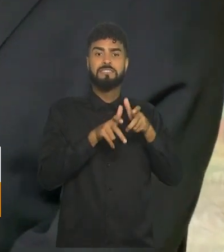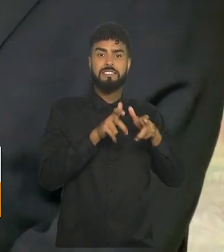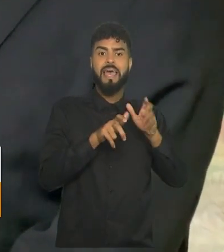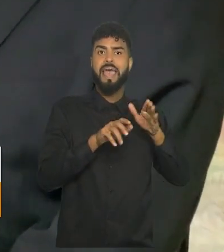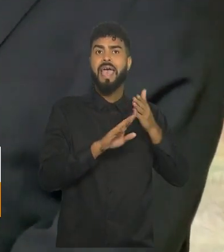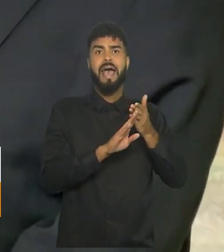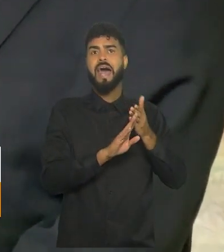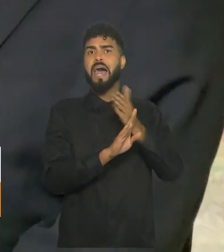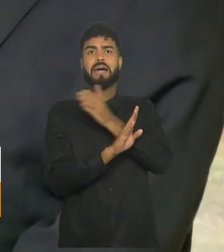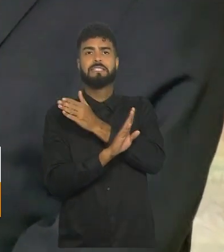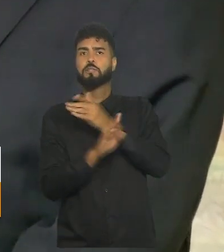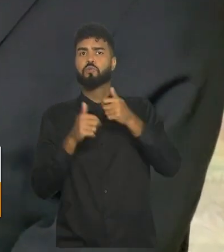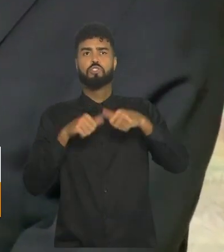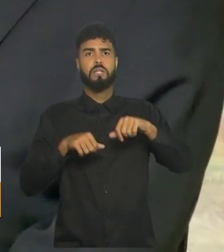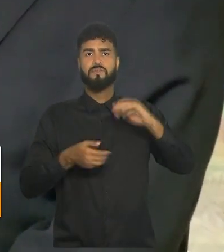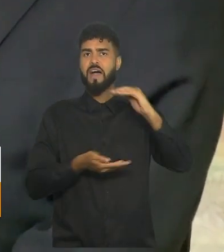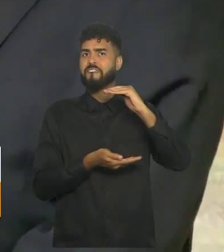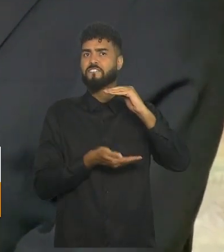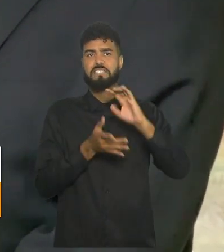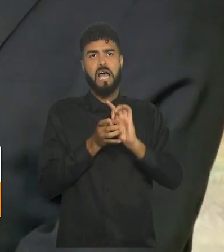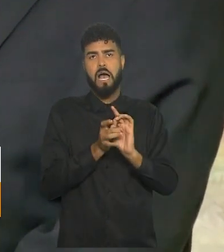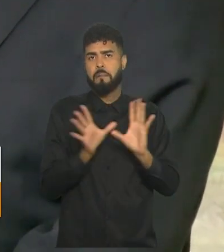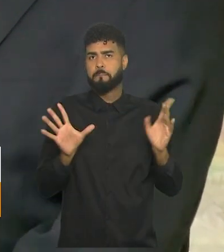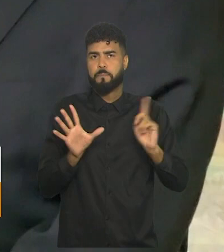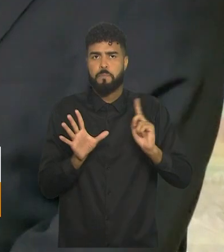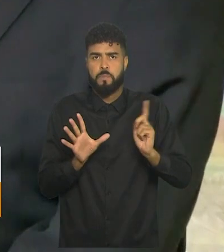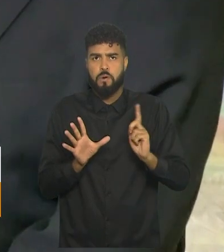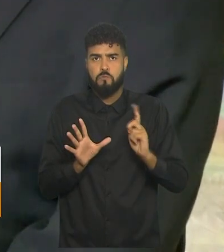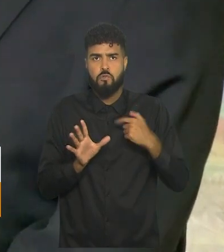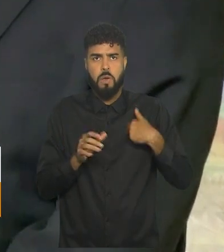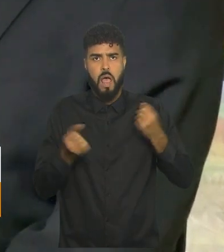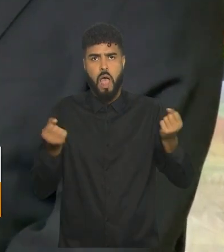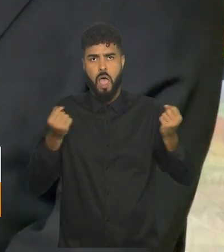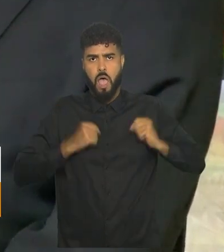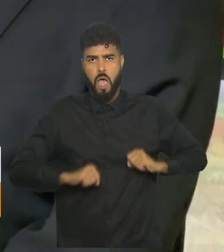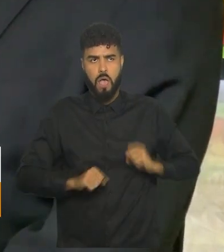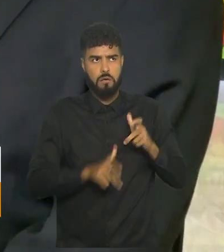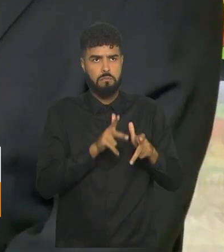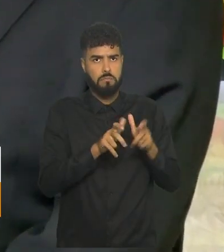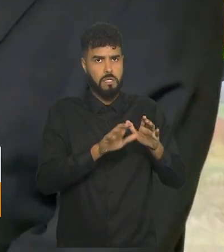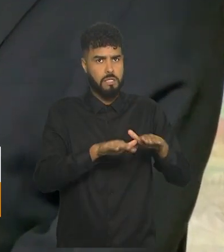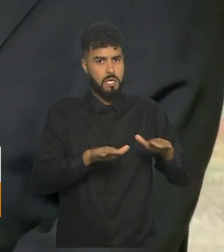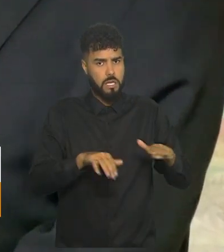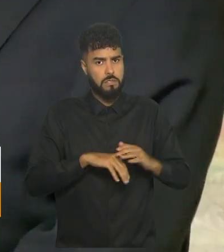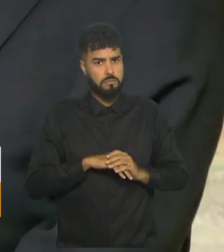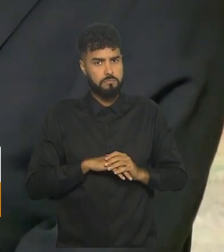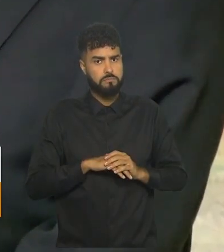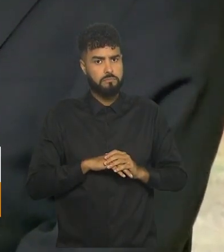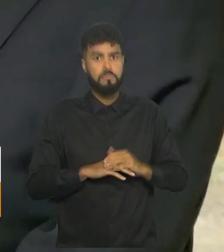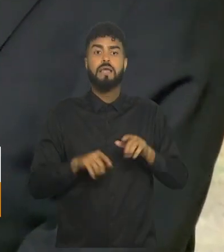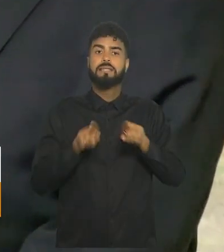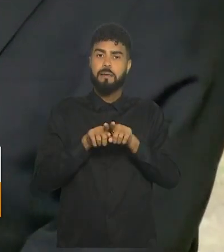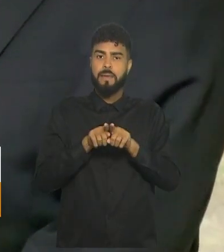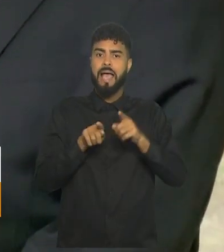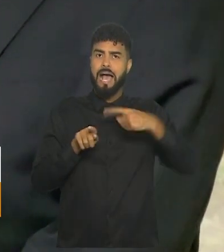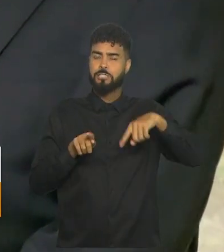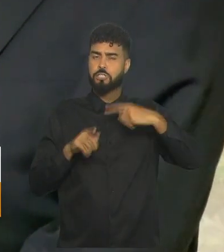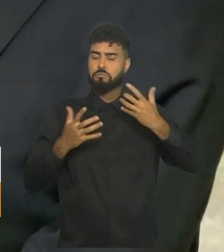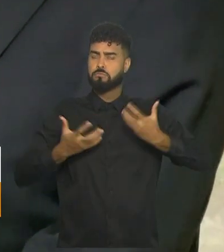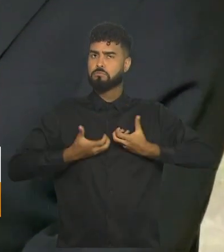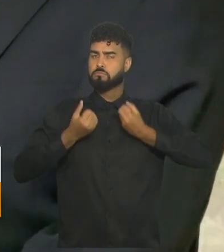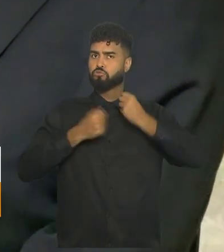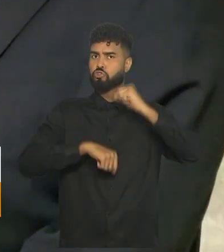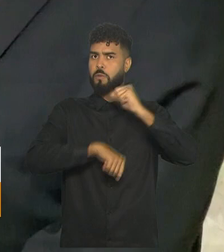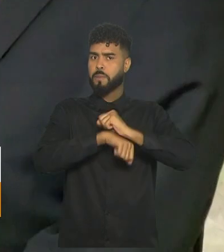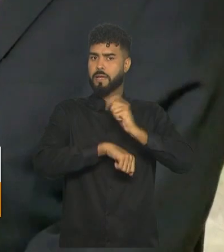a qualquer aprovação por parte da Anvisa de aplicação de vacinas em crianças. Verificamos também, para o nosso espanto, nos